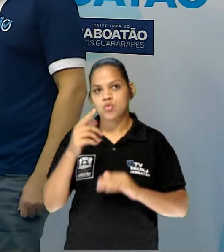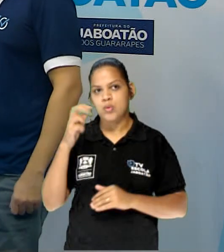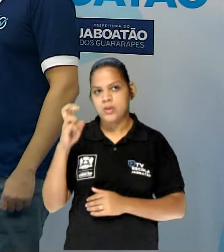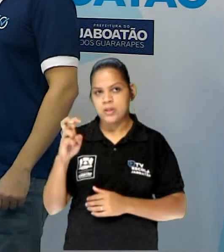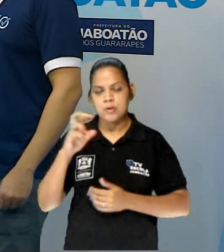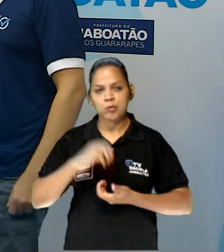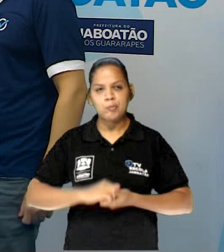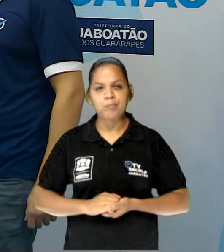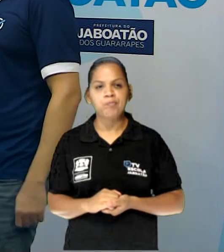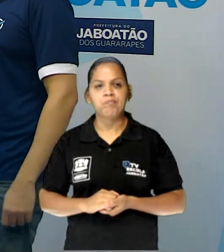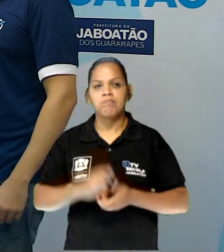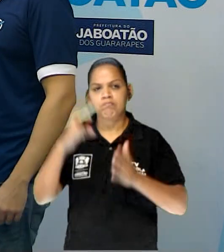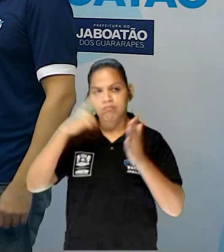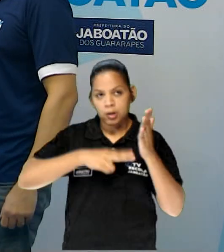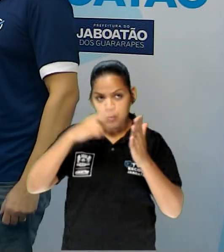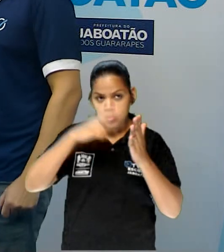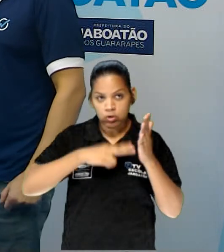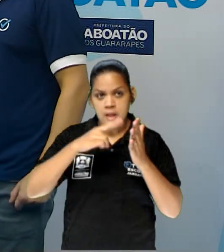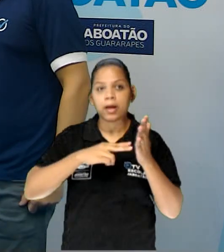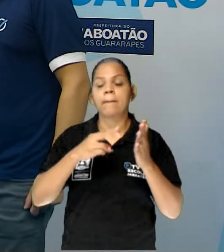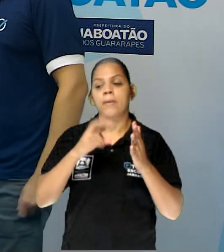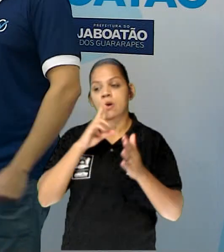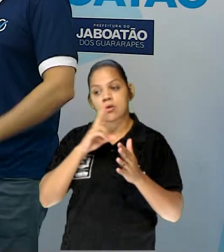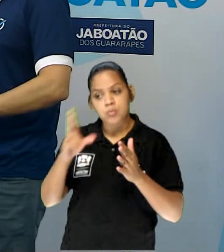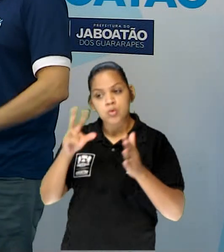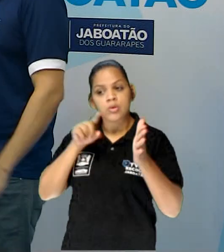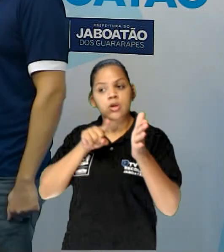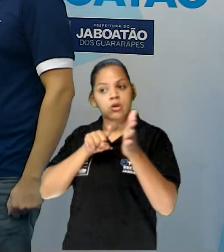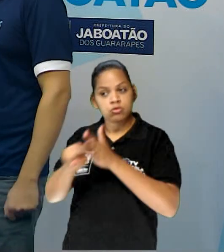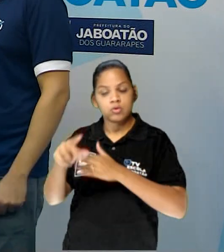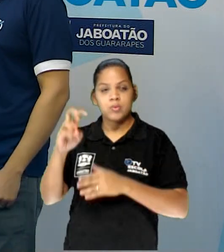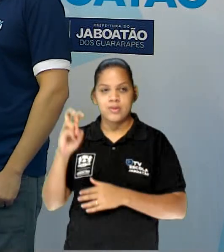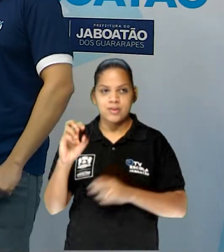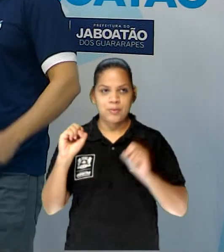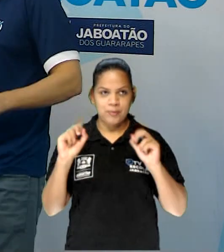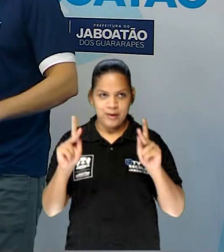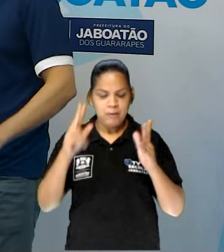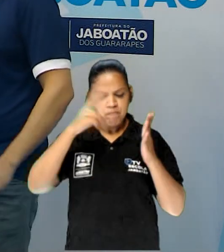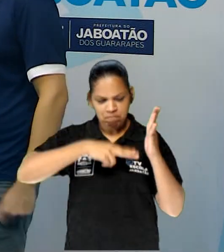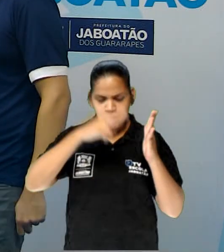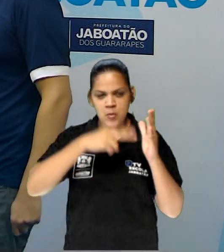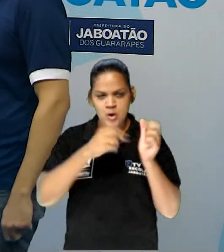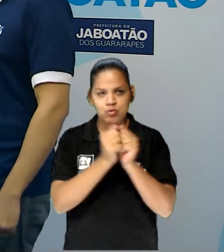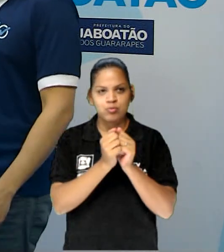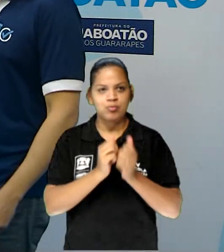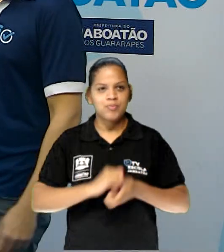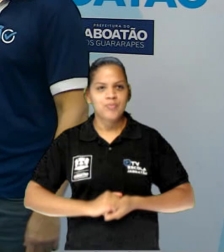5, a gente tem que ler o texto 5. Acompanhe comigo aqui essa leitura, ele é rapidinho.